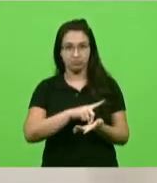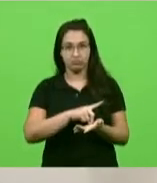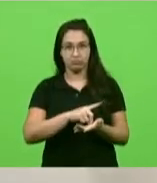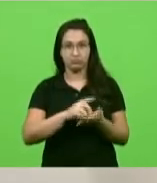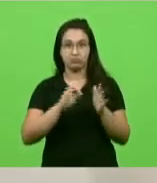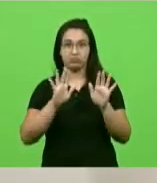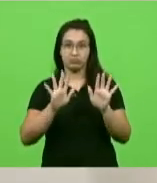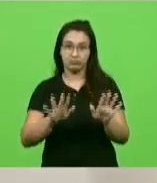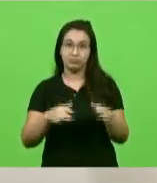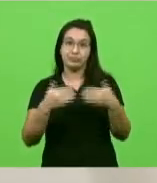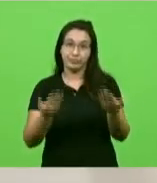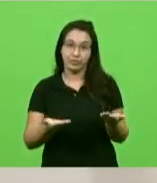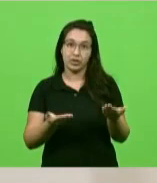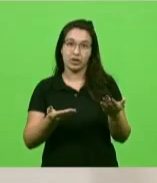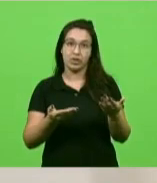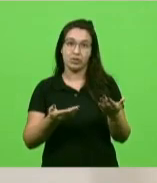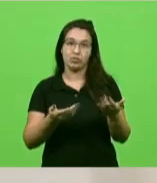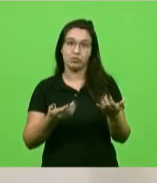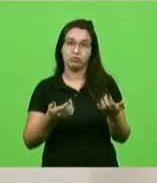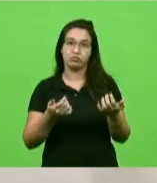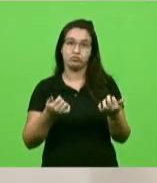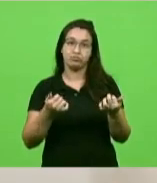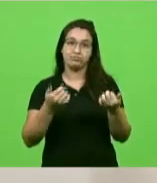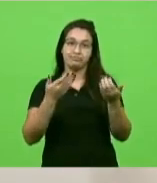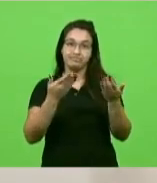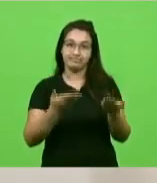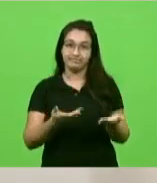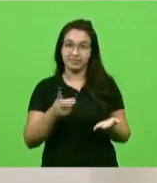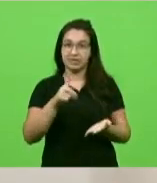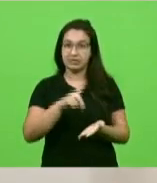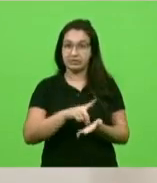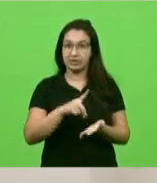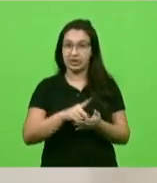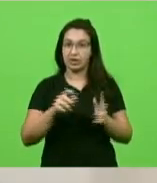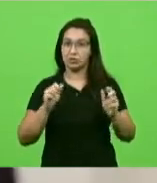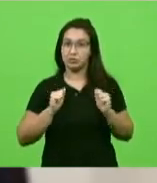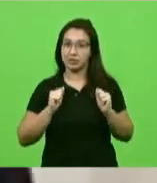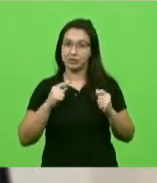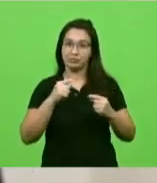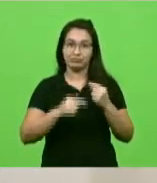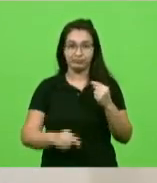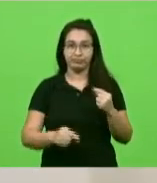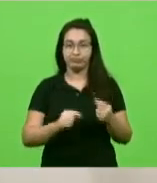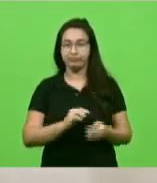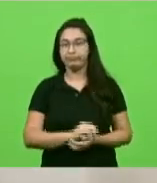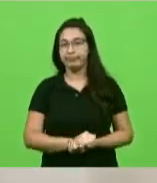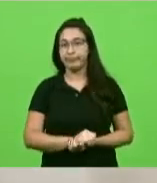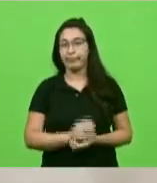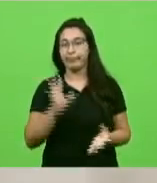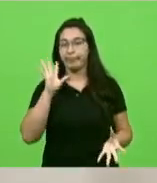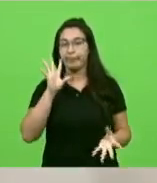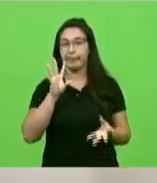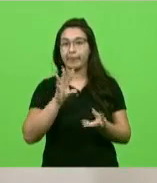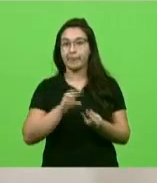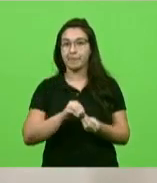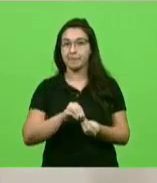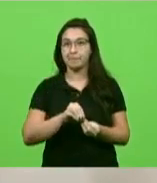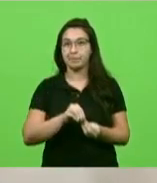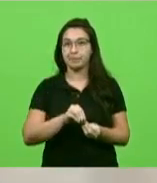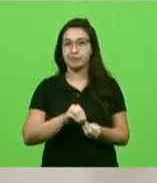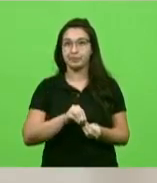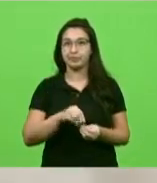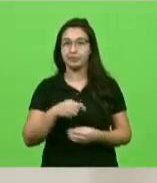por terra o núcleo da acusação, qual seja a omissão. Conclusão.